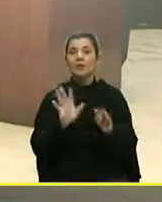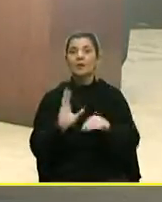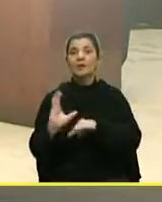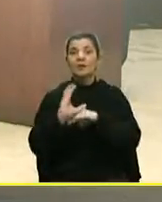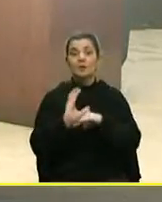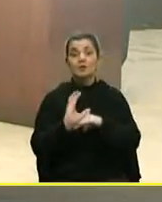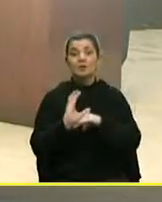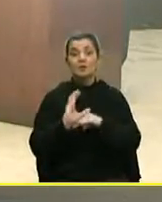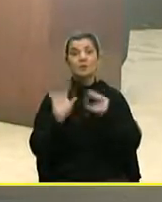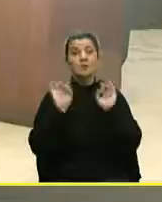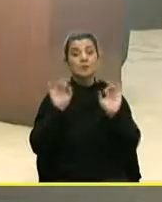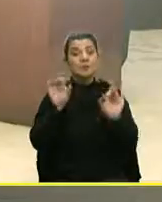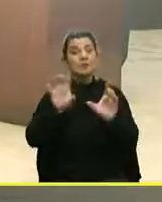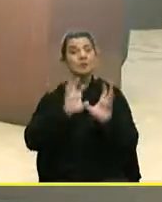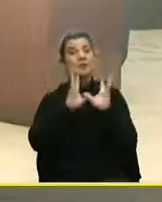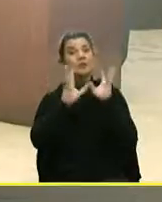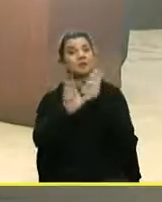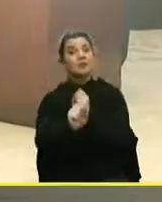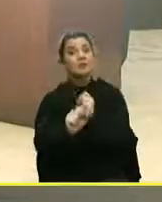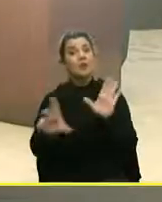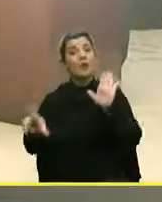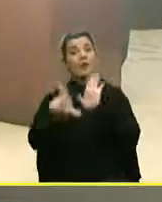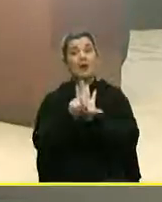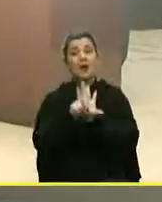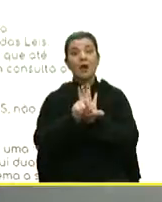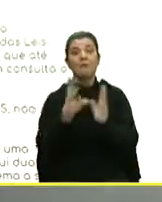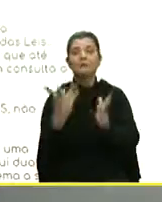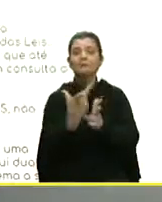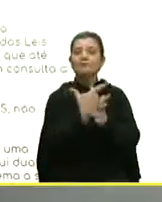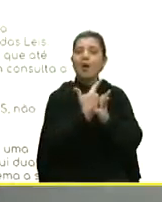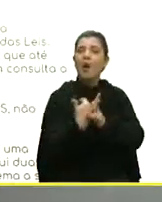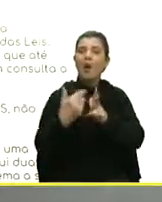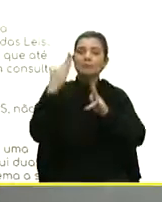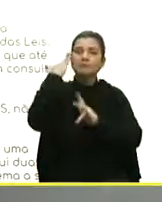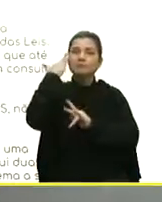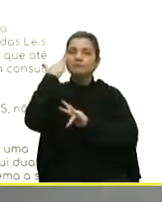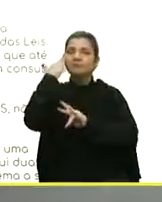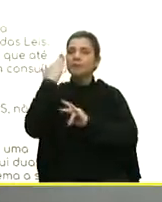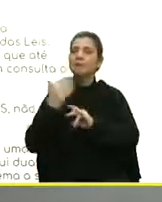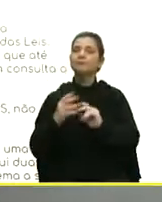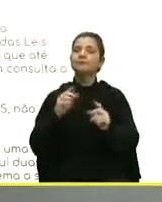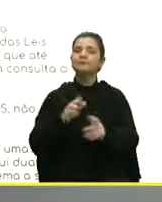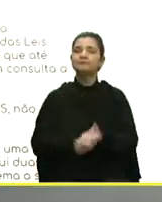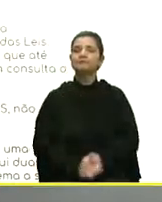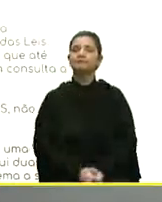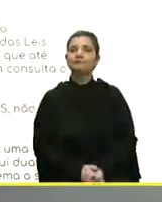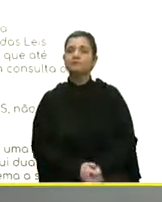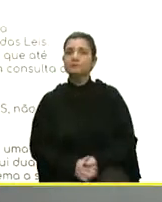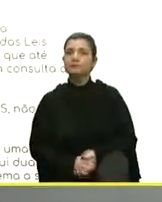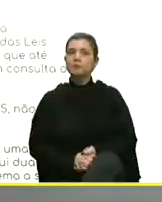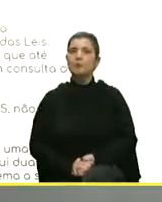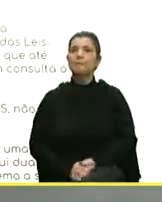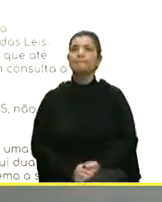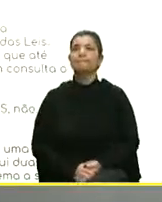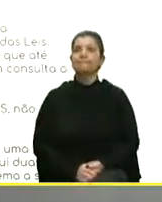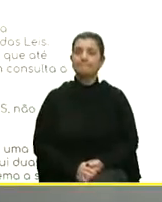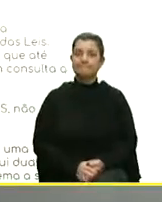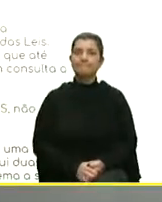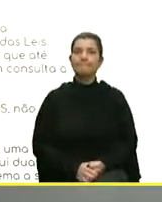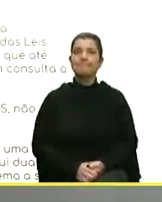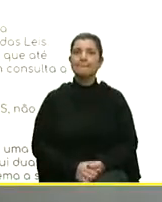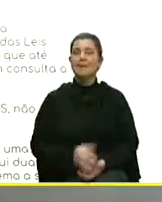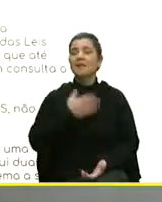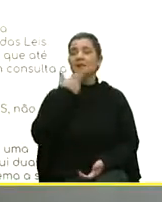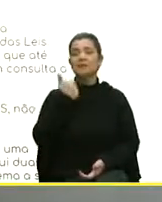comissão especial de revisão Legal essas foram diversos entendimentos trase o tempo pode passar por favor é o espinho